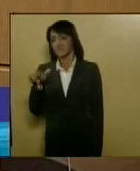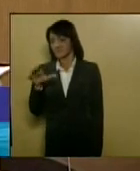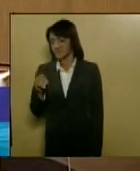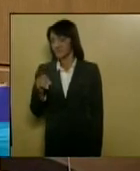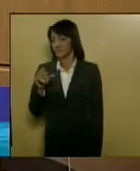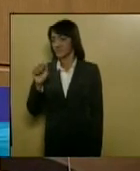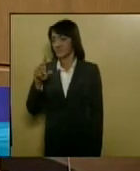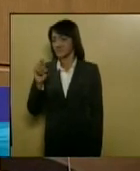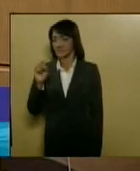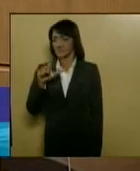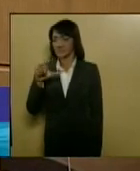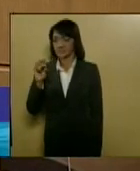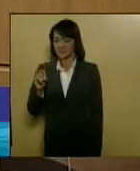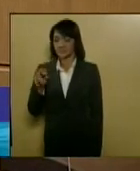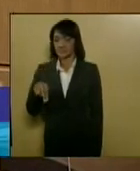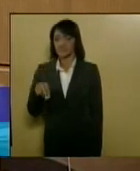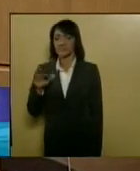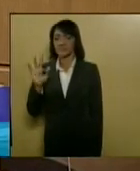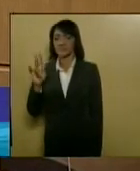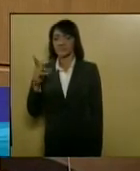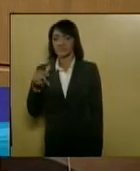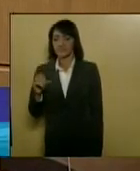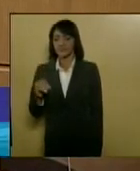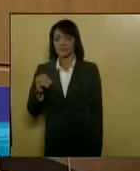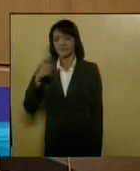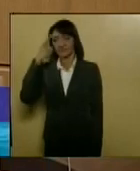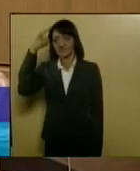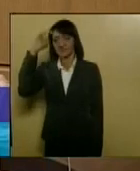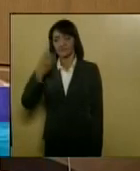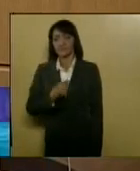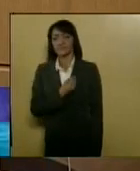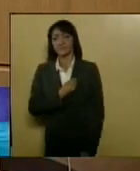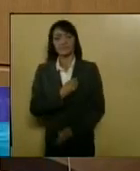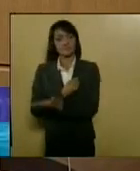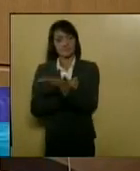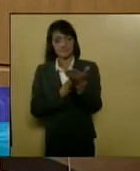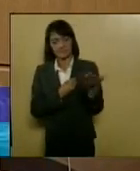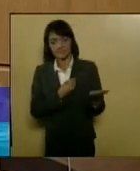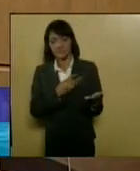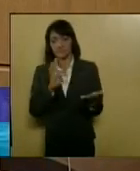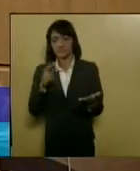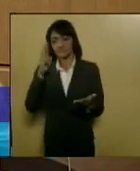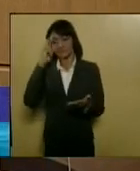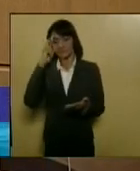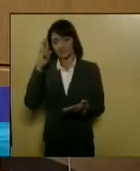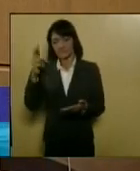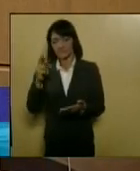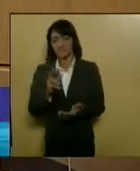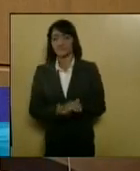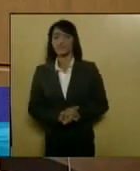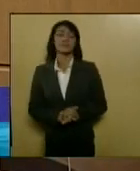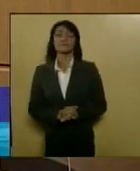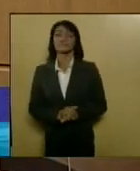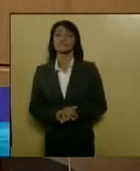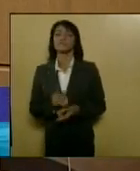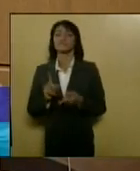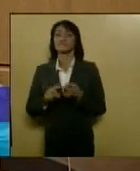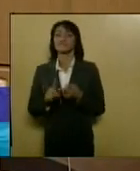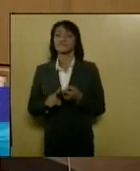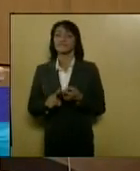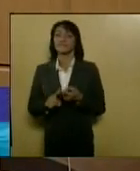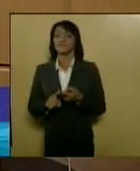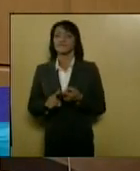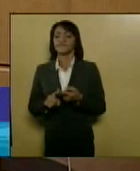Filho, demais autoridades, senhoras e senhores, integrantes do